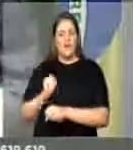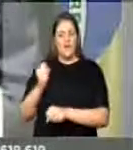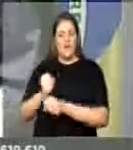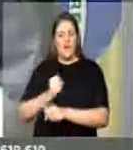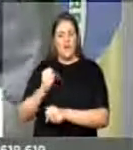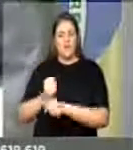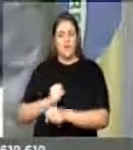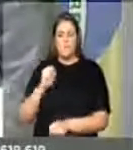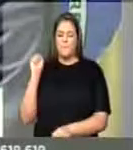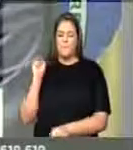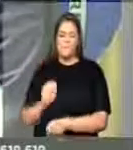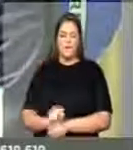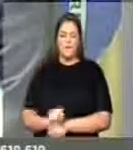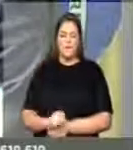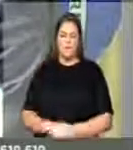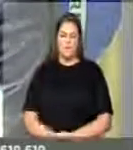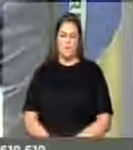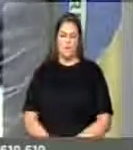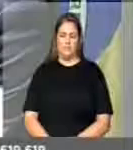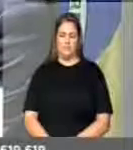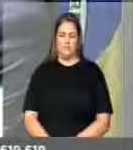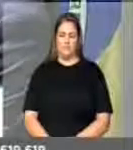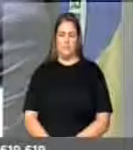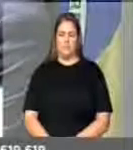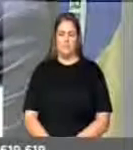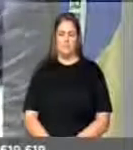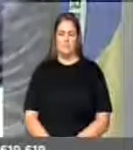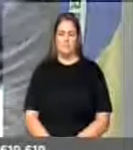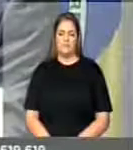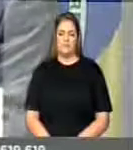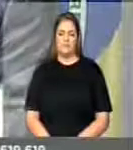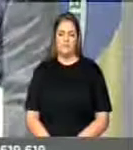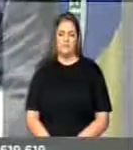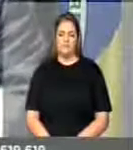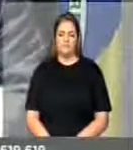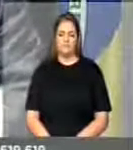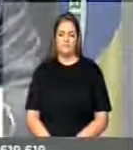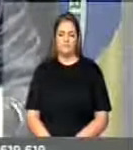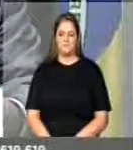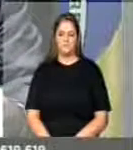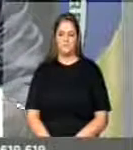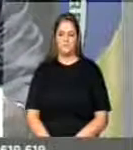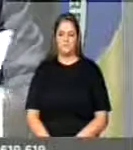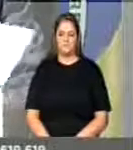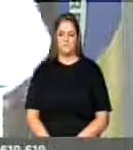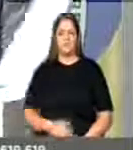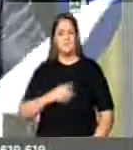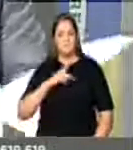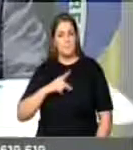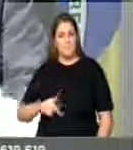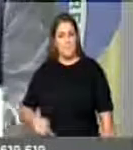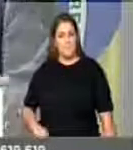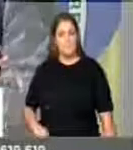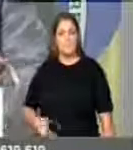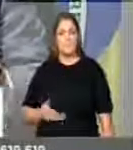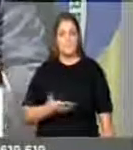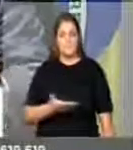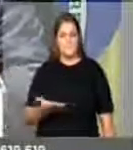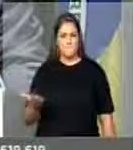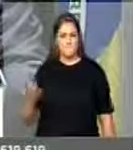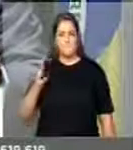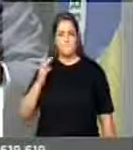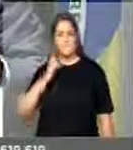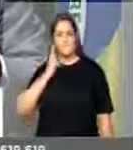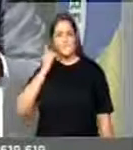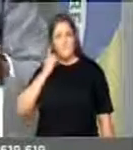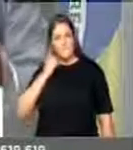e as coisas sem caminhar. De forma, senhor presidente, senhores deputados, que fica aqui o